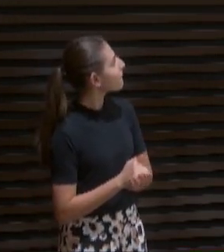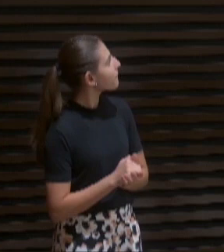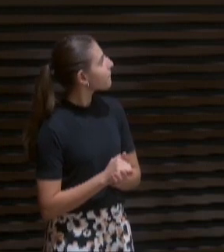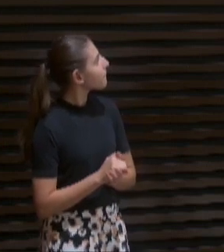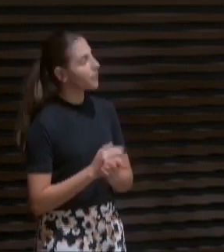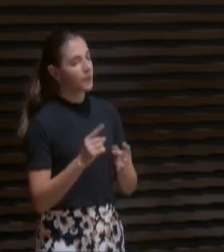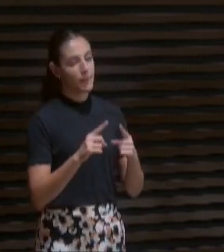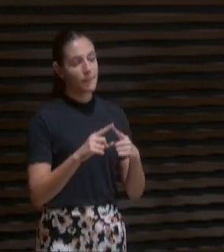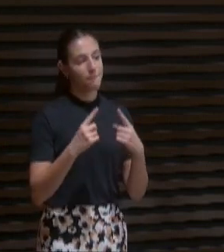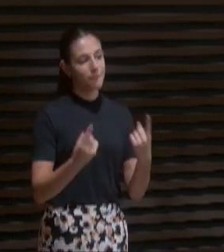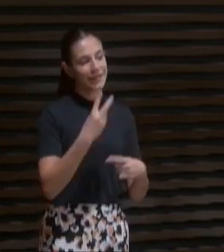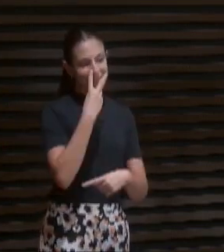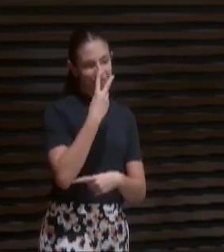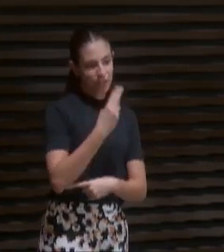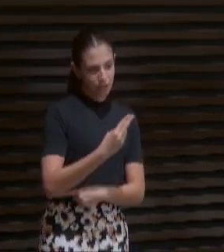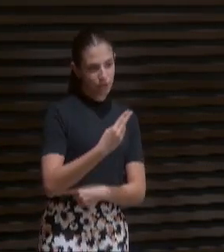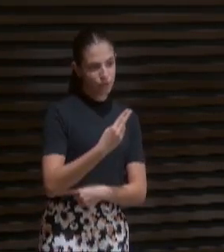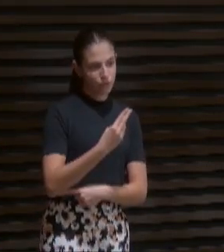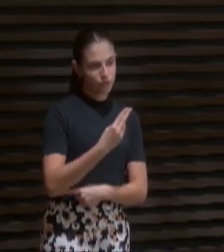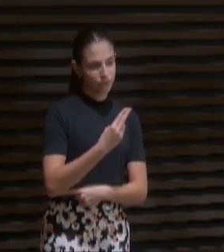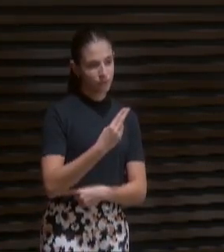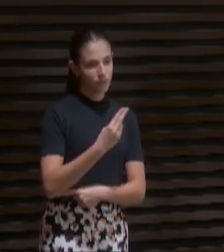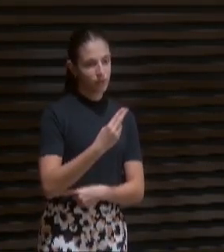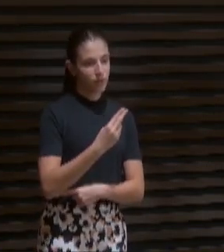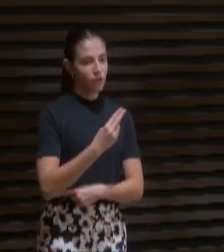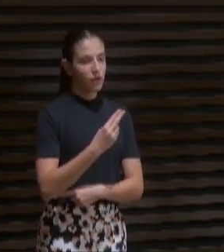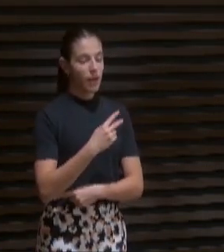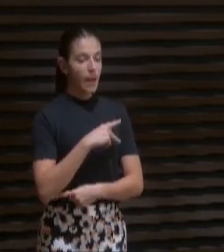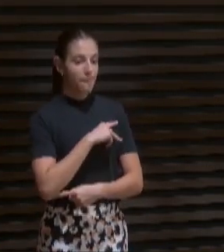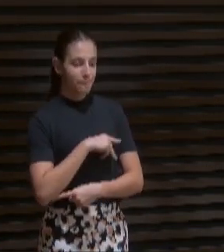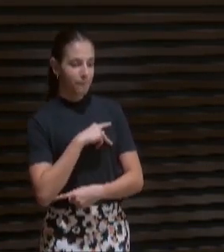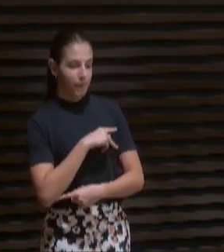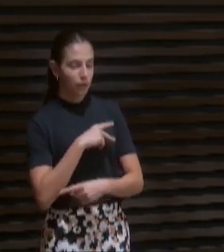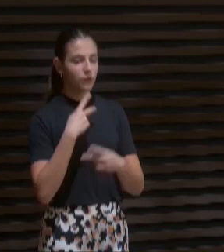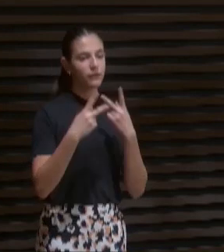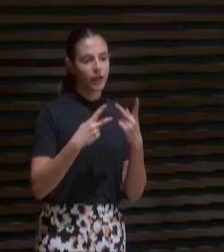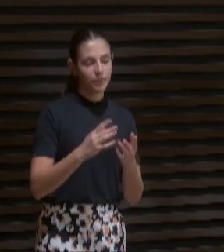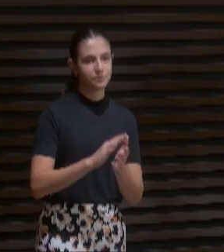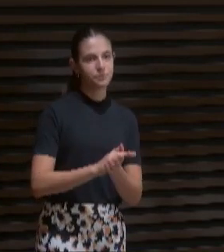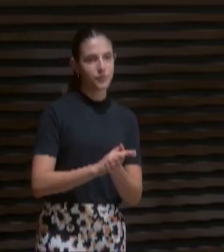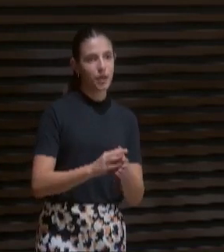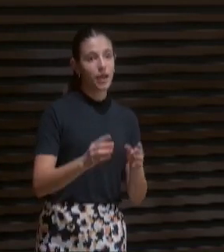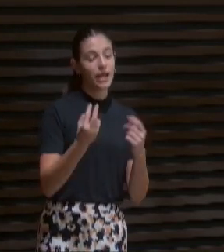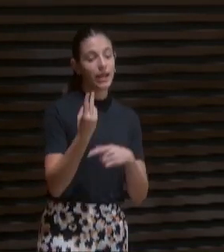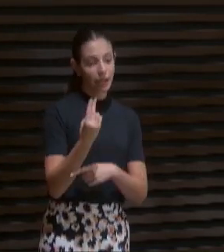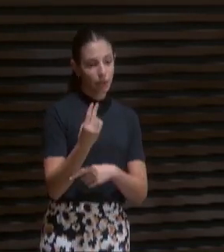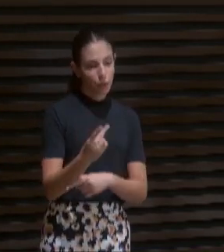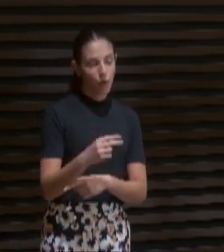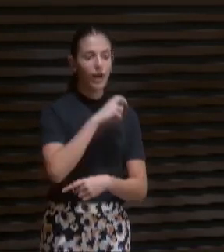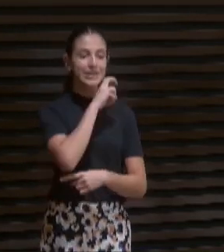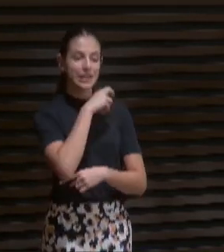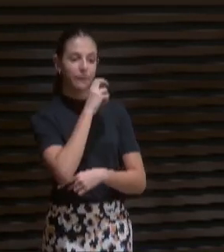Mas receio. Paulo está dizendo, receio que assim como a serpente enganou a Eva com